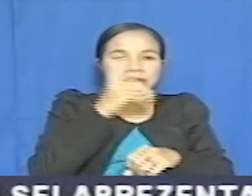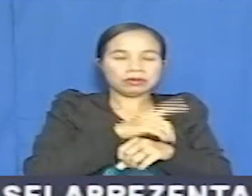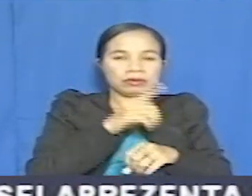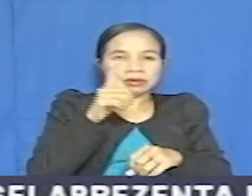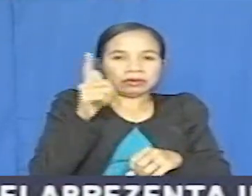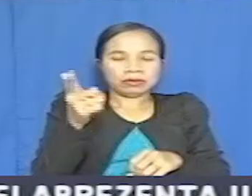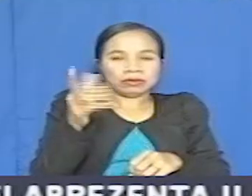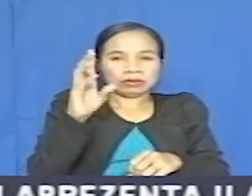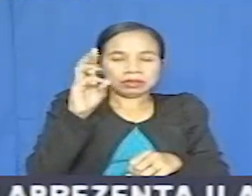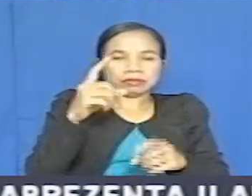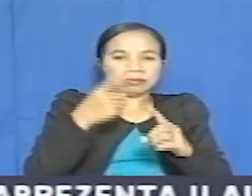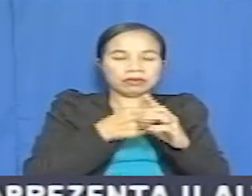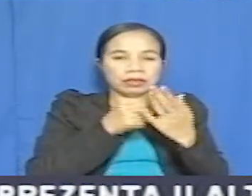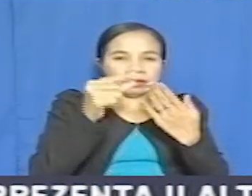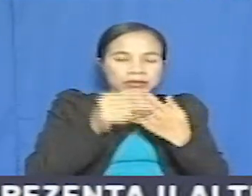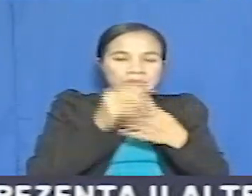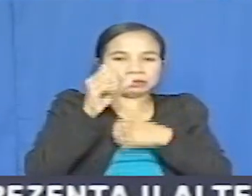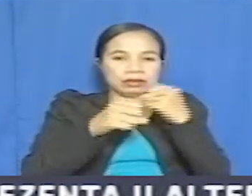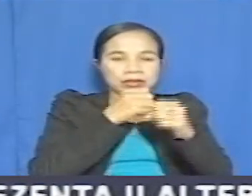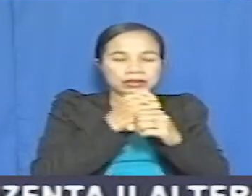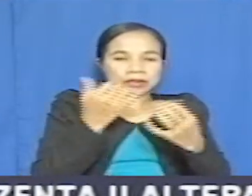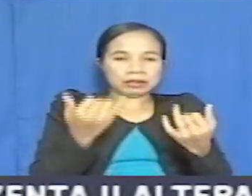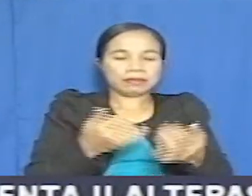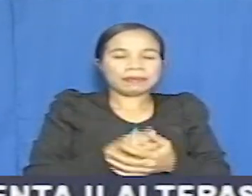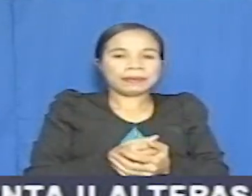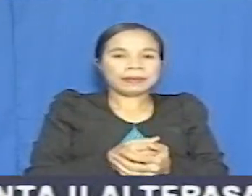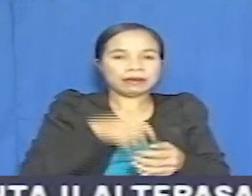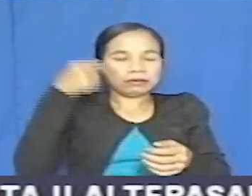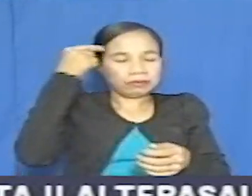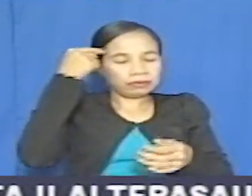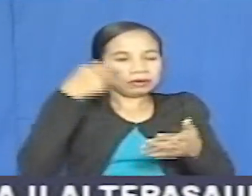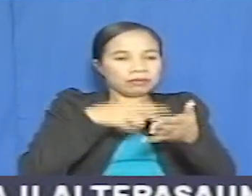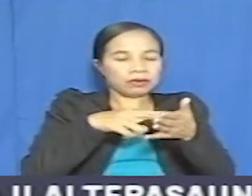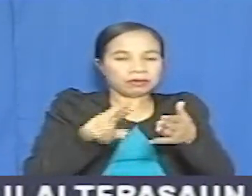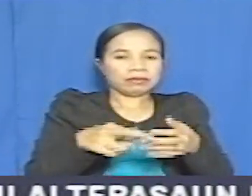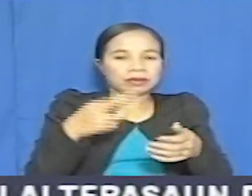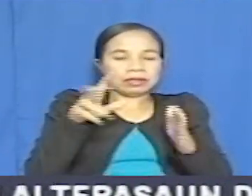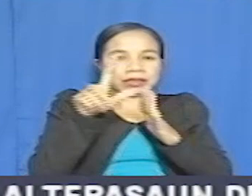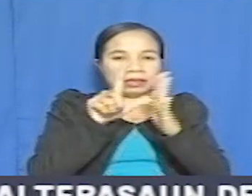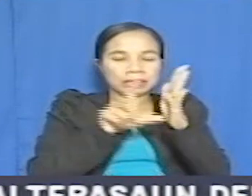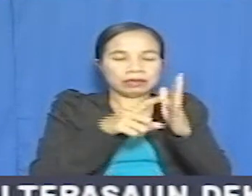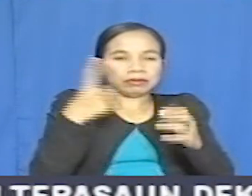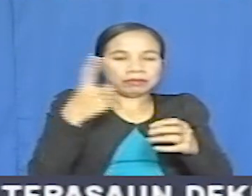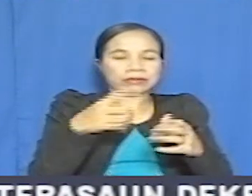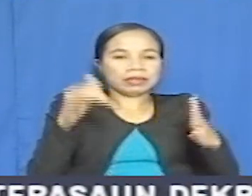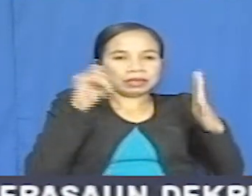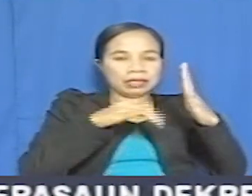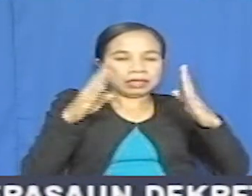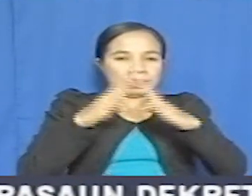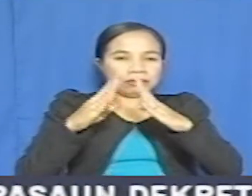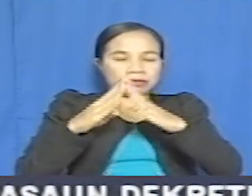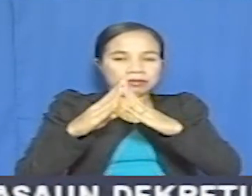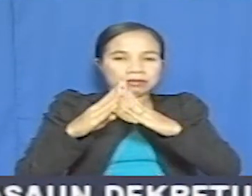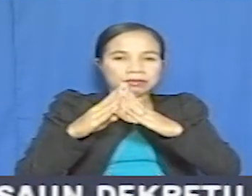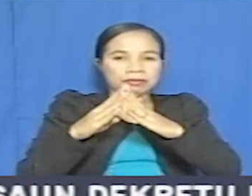Ronulo Recin, em Fulangosto, Tinané. Enquanto o Governo aprova a resolução onde mantém confinamento